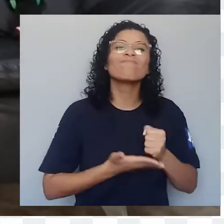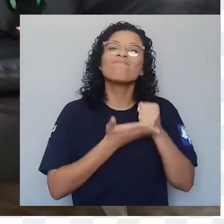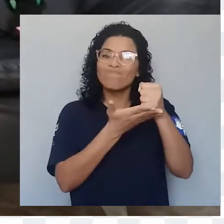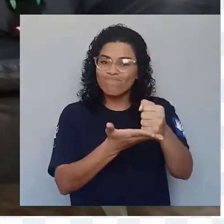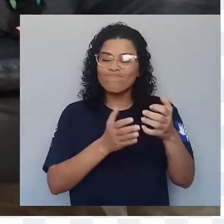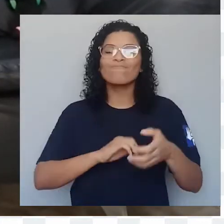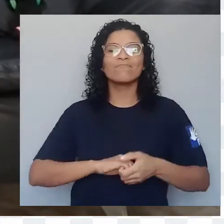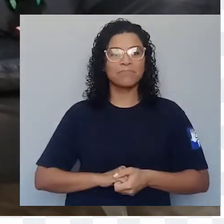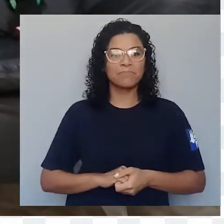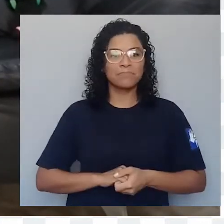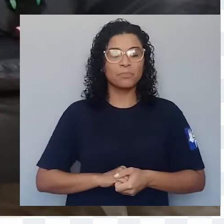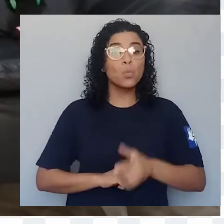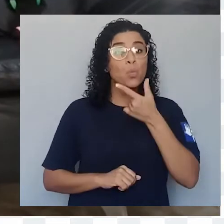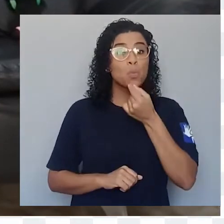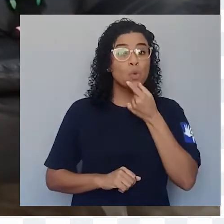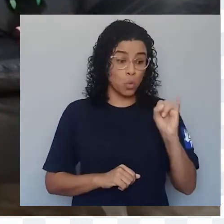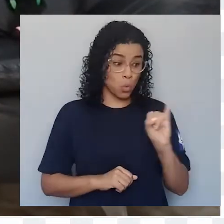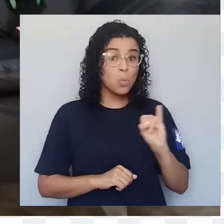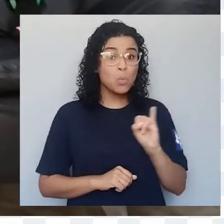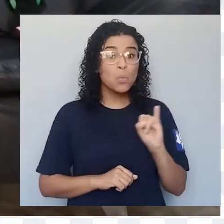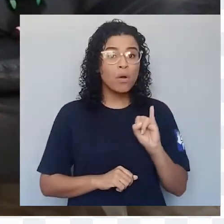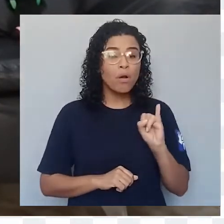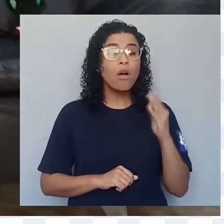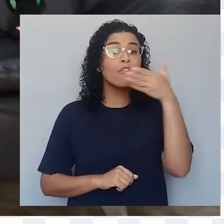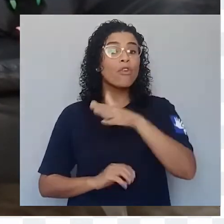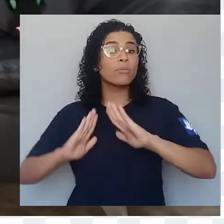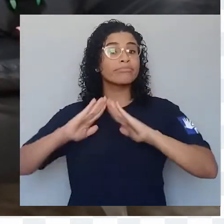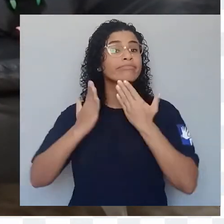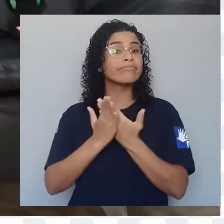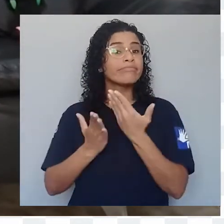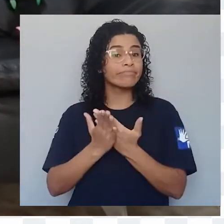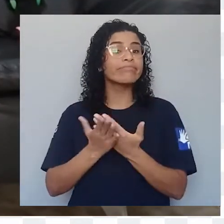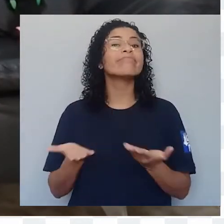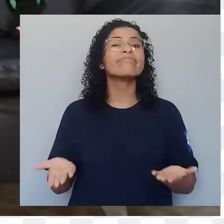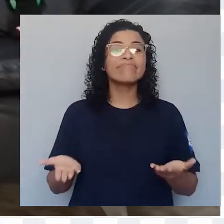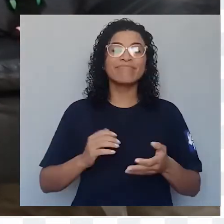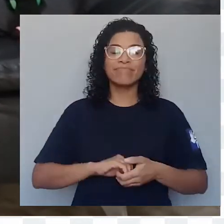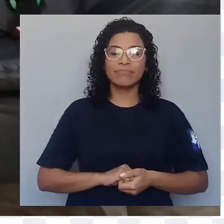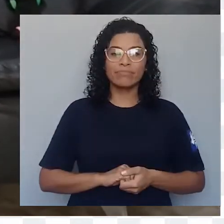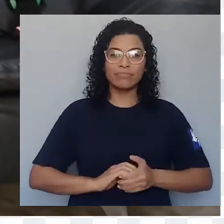tomar vacina. O seu irmão foi para a aula.